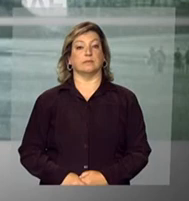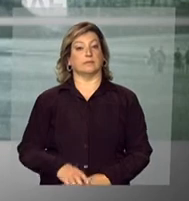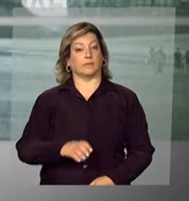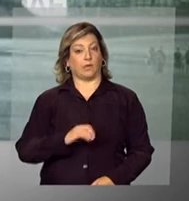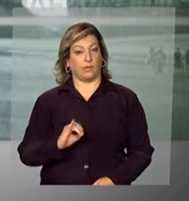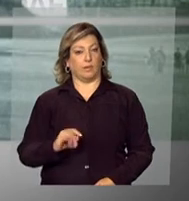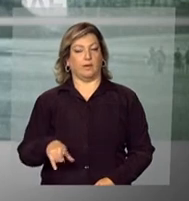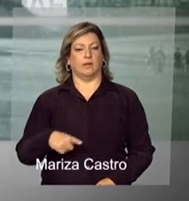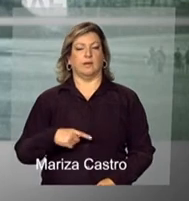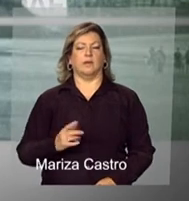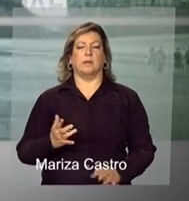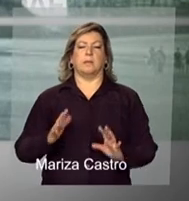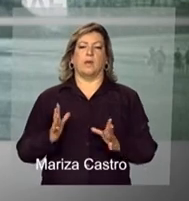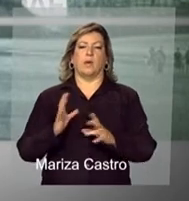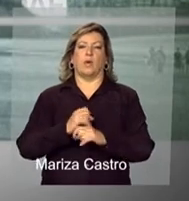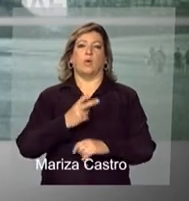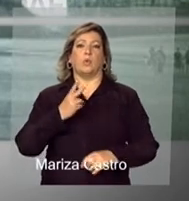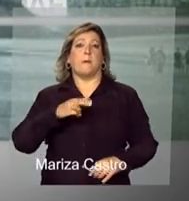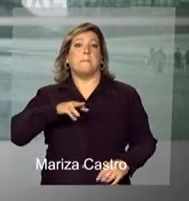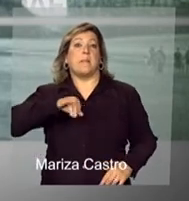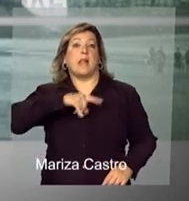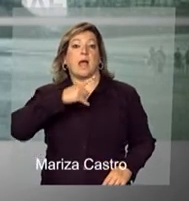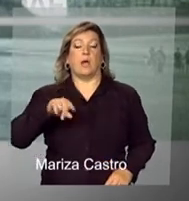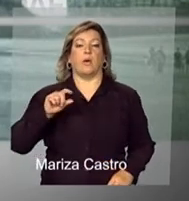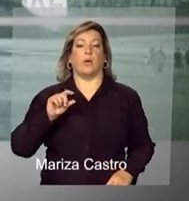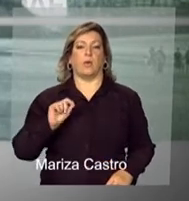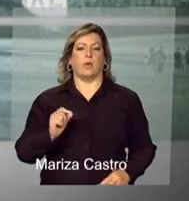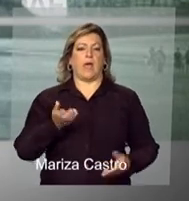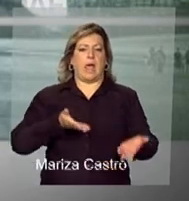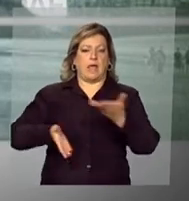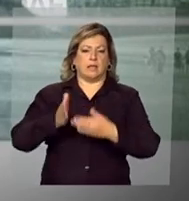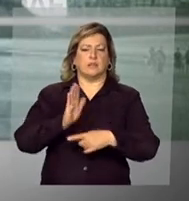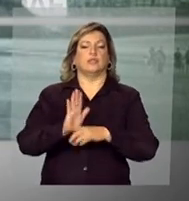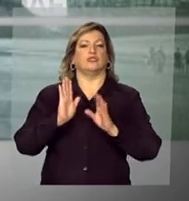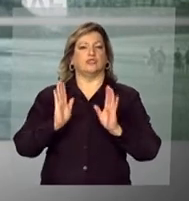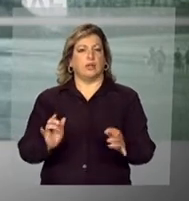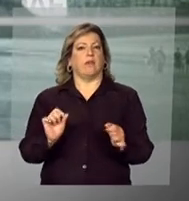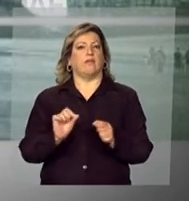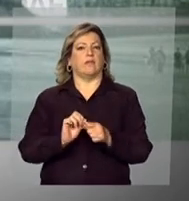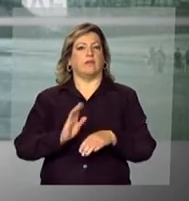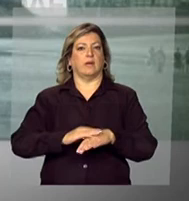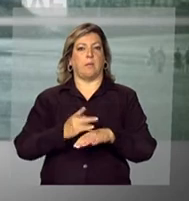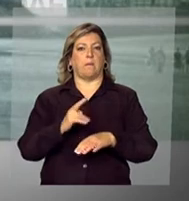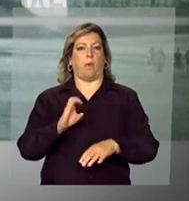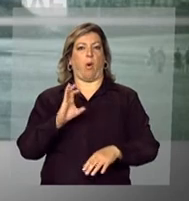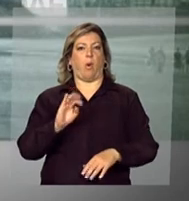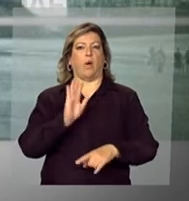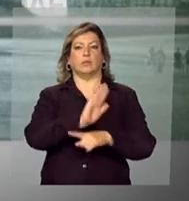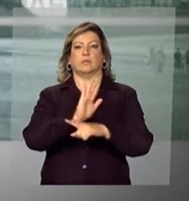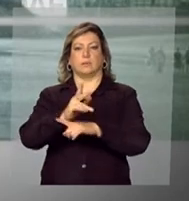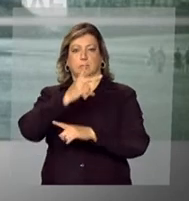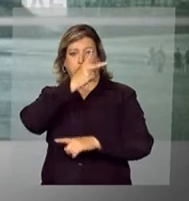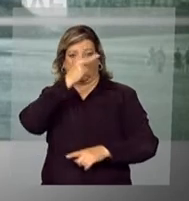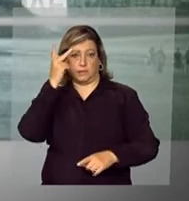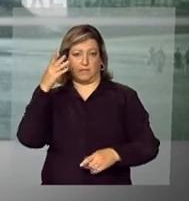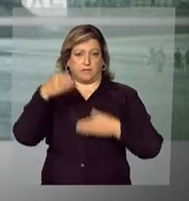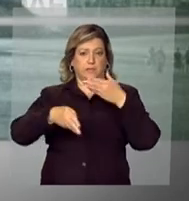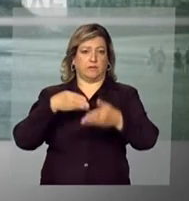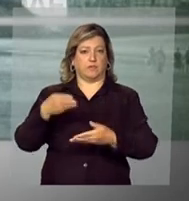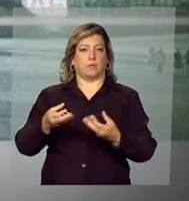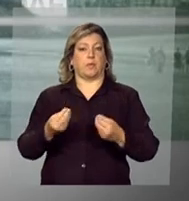Olá cerca de dois milhões de atendimentos foram feitos pelos órgãos de Defesa do Consumidor em